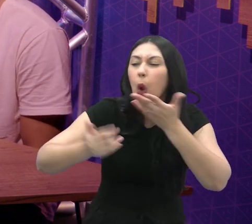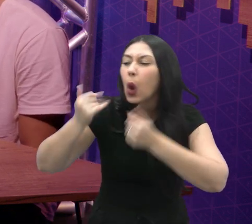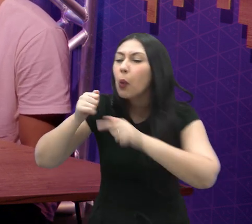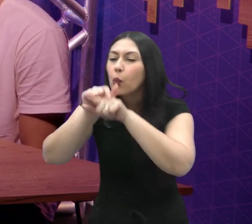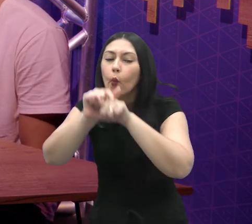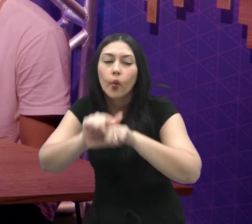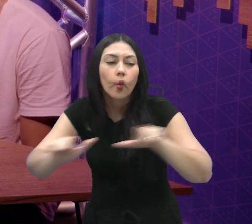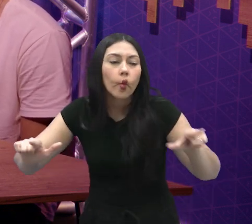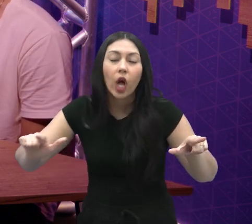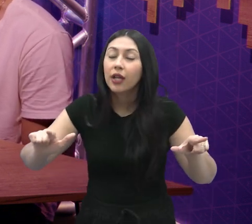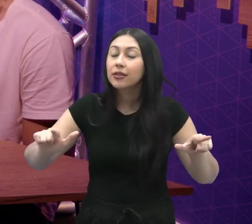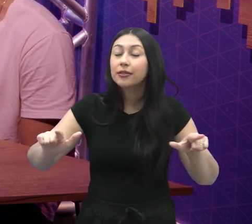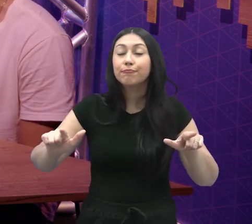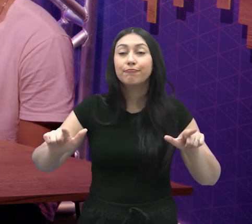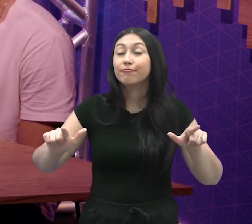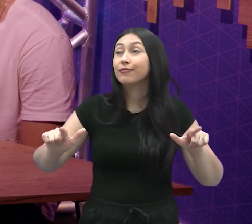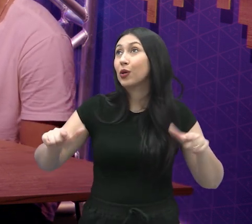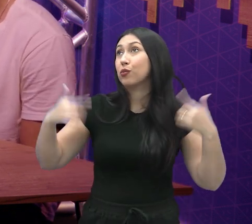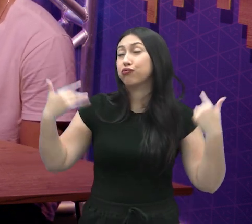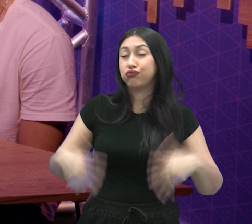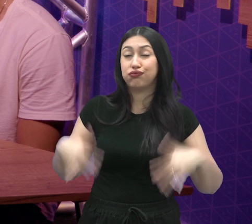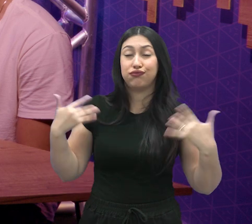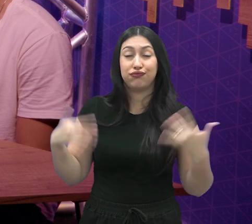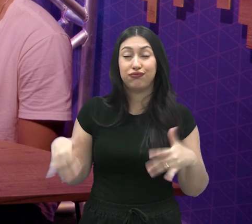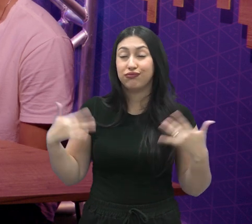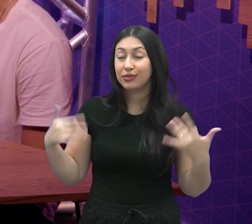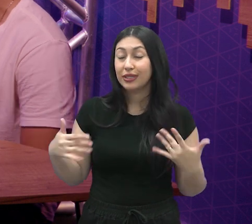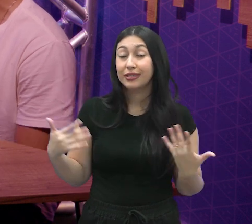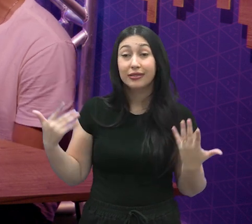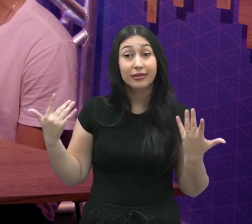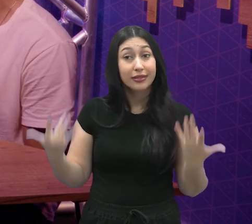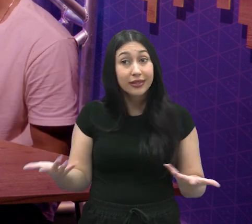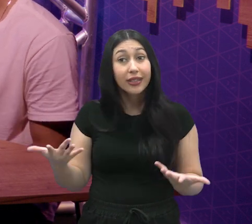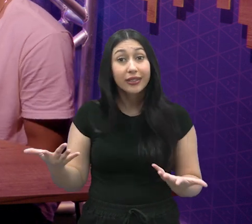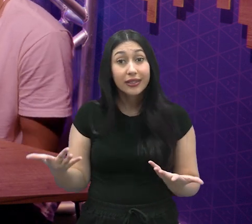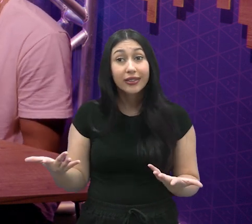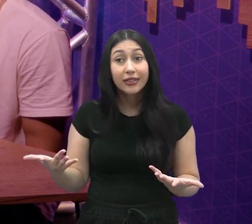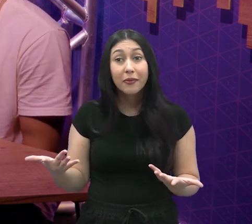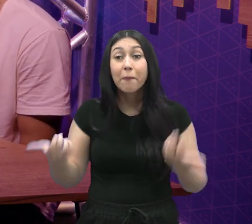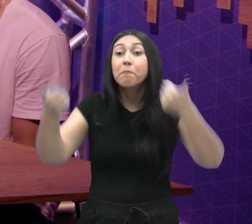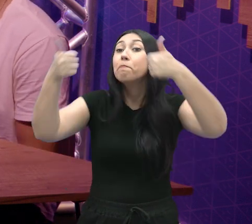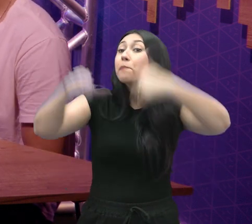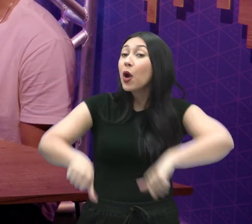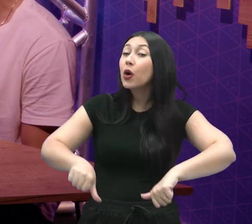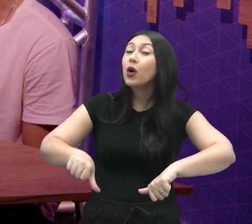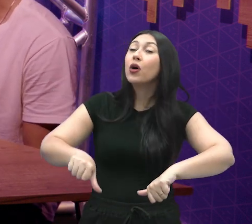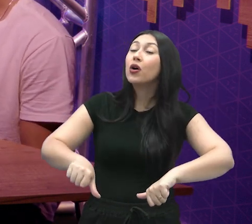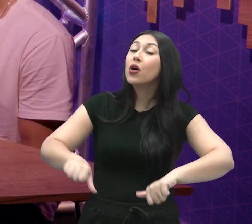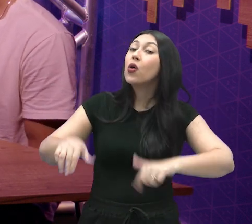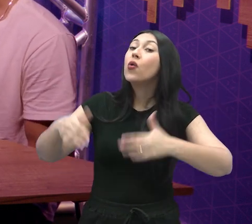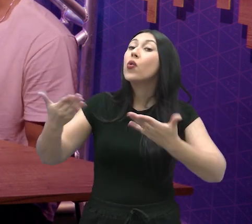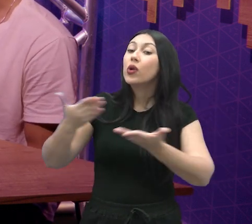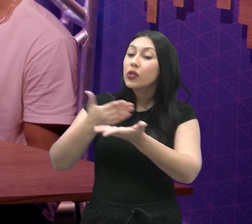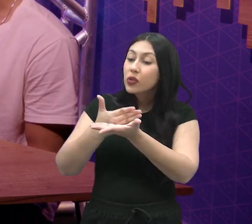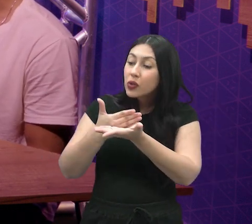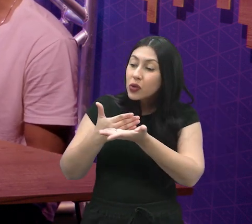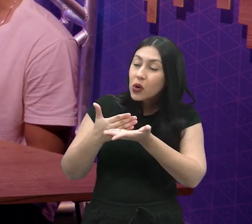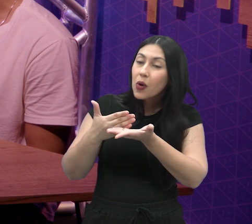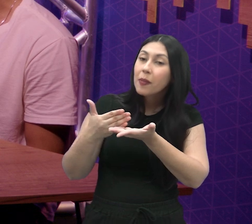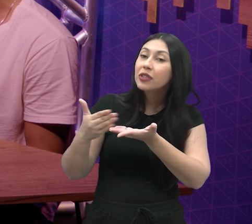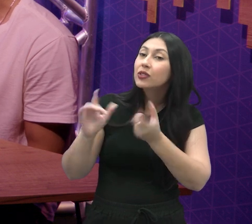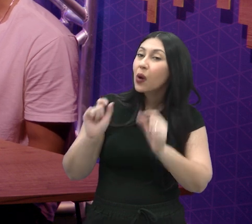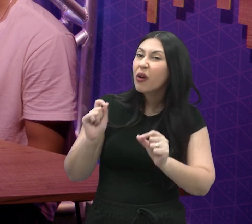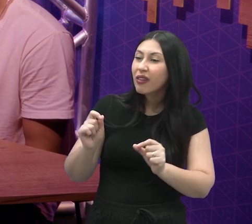comia tudo que tinha para comer no lugar, enfim, foi uma loucura. E aí o negócio ficou mais louco ainda quando a